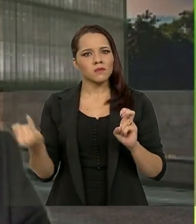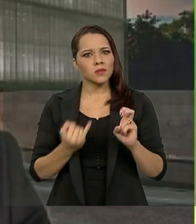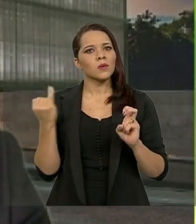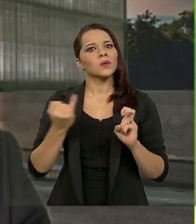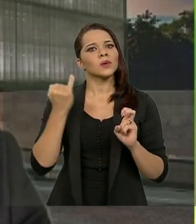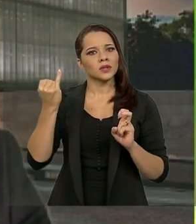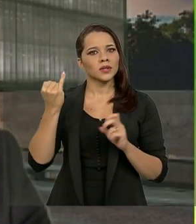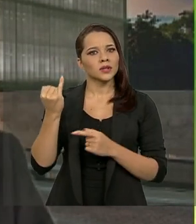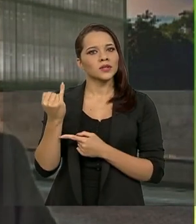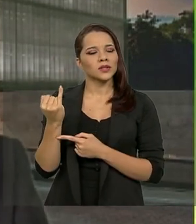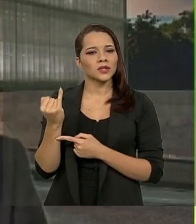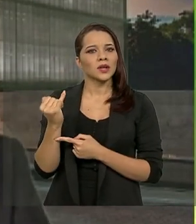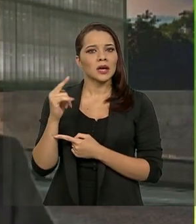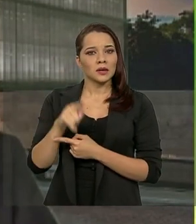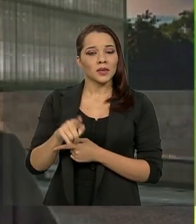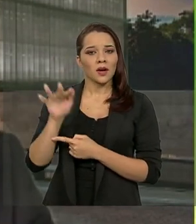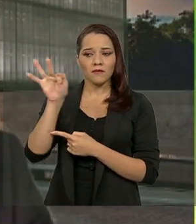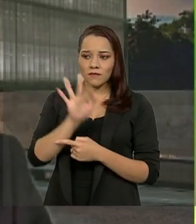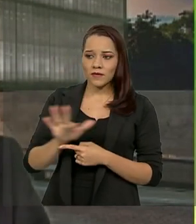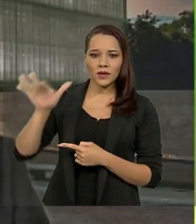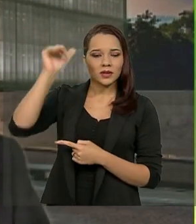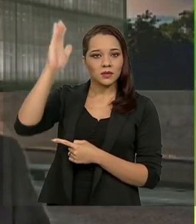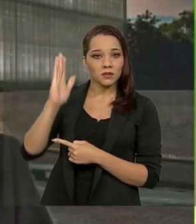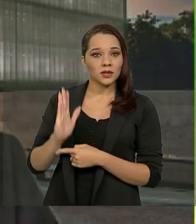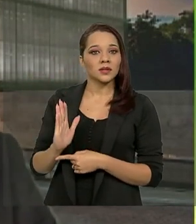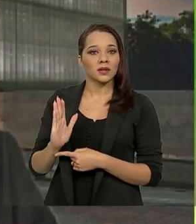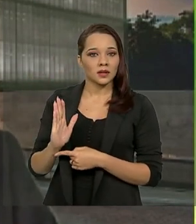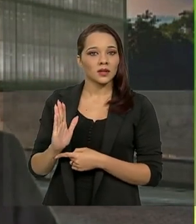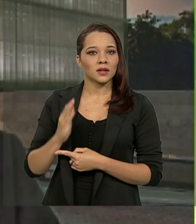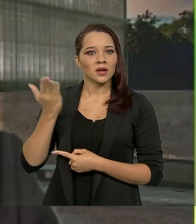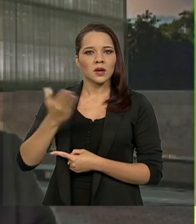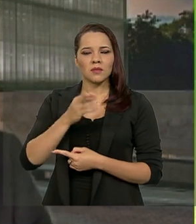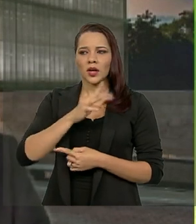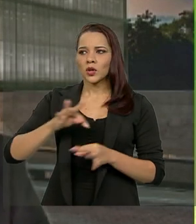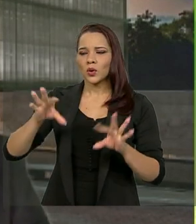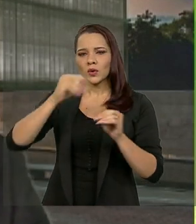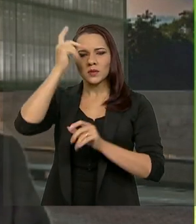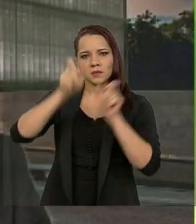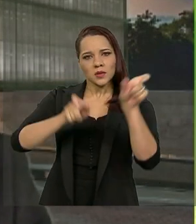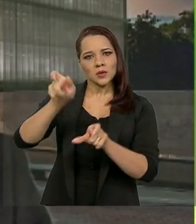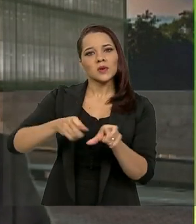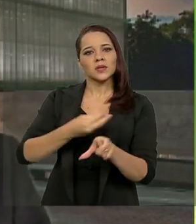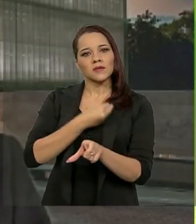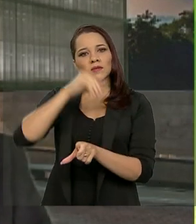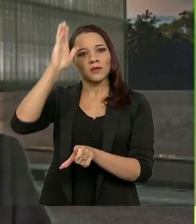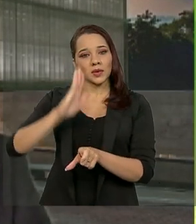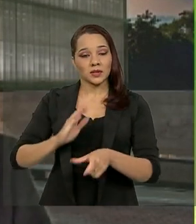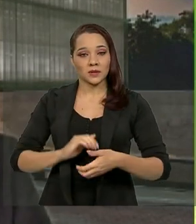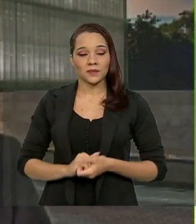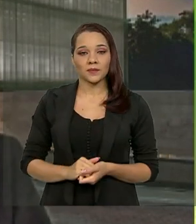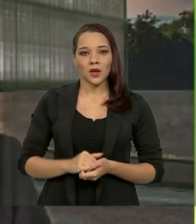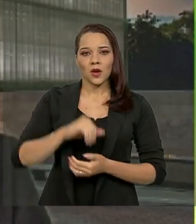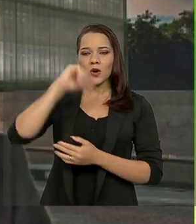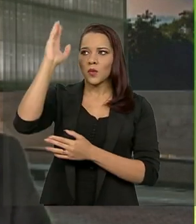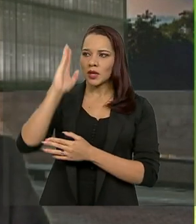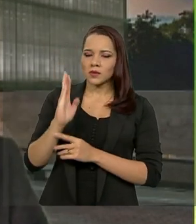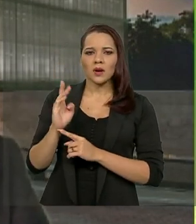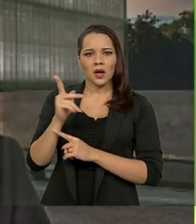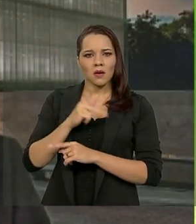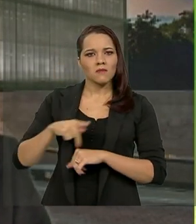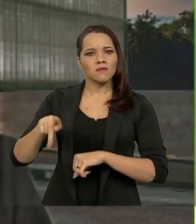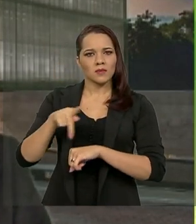importante para a Federação Brasileira, para os brasileiros. O Brasil é um país